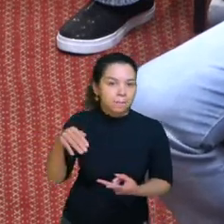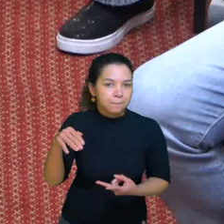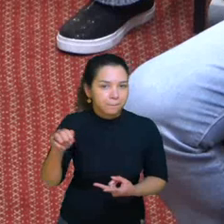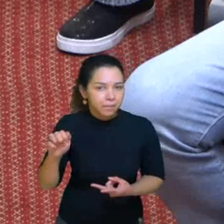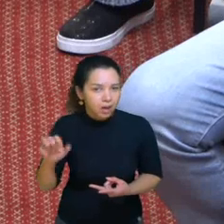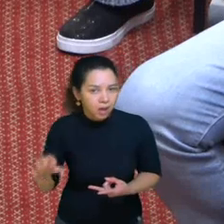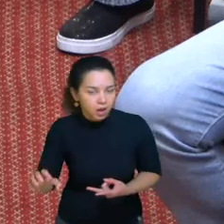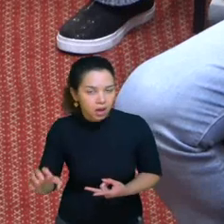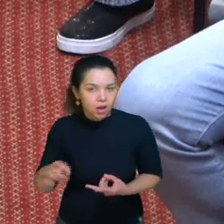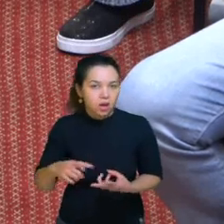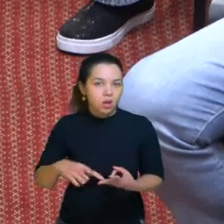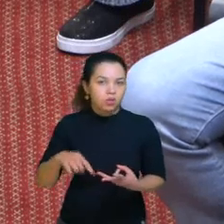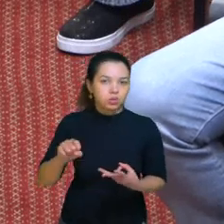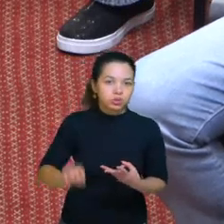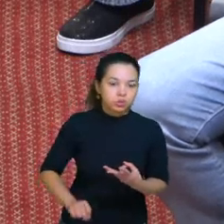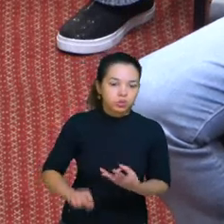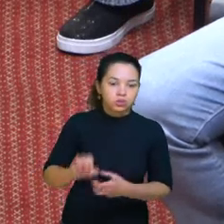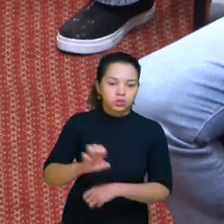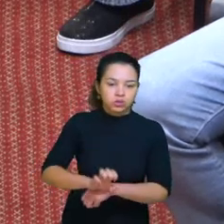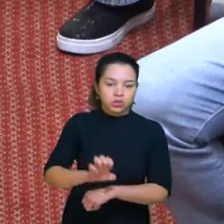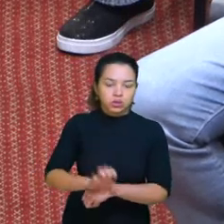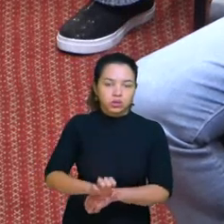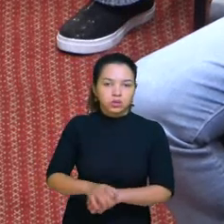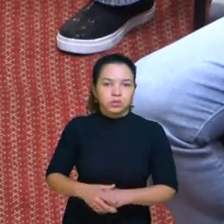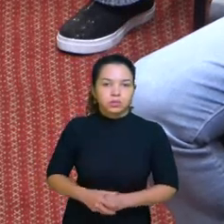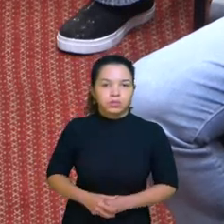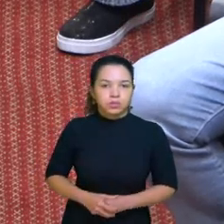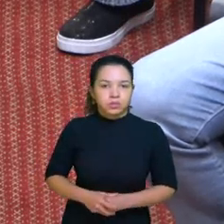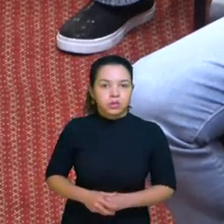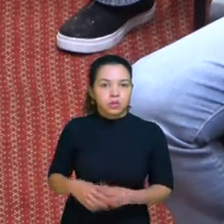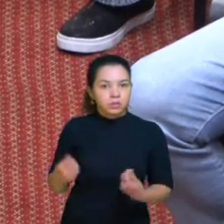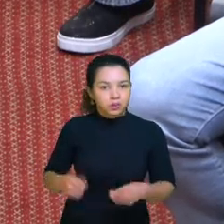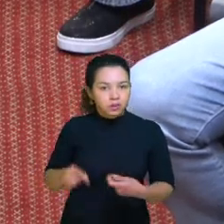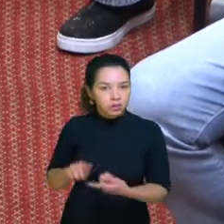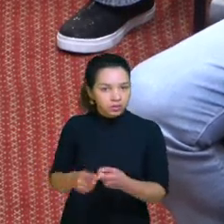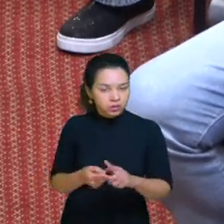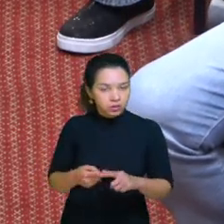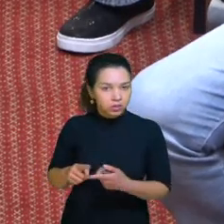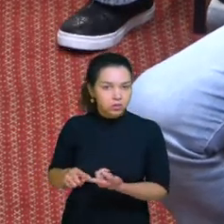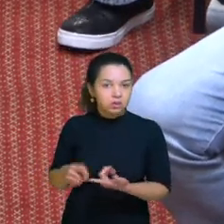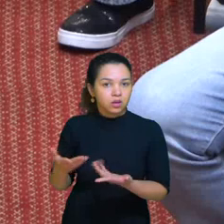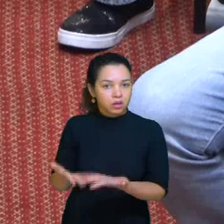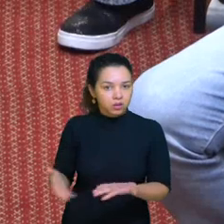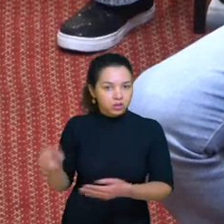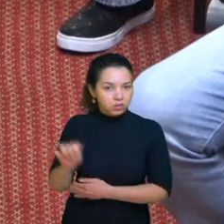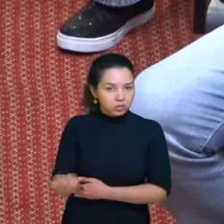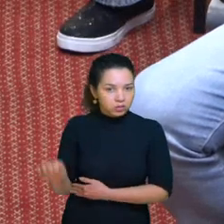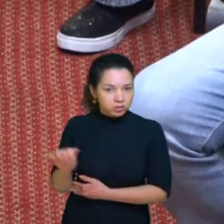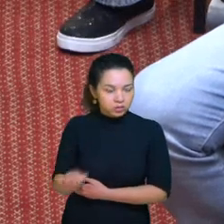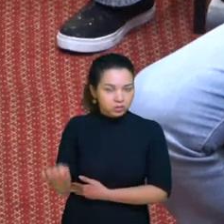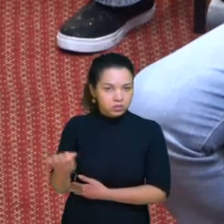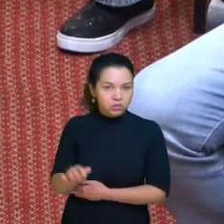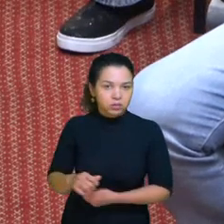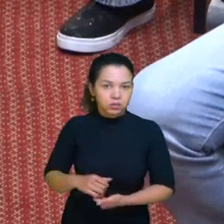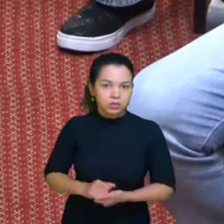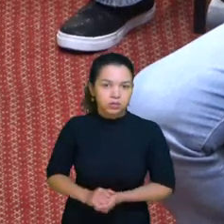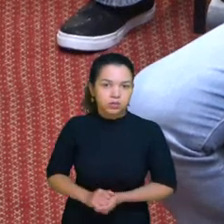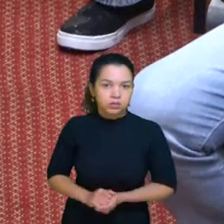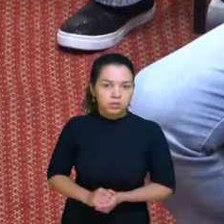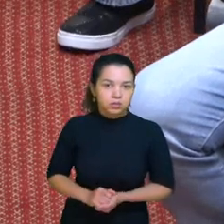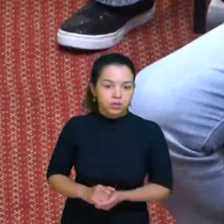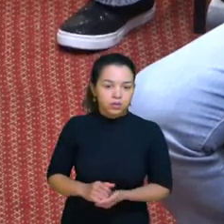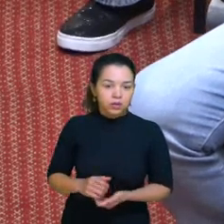região do sul do estado vivencie com o pessoal da associação com o pessoal do dos dos secretários